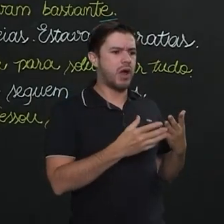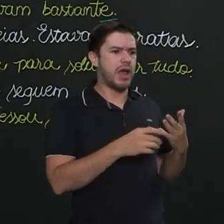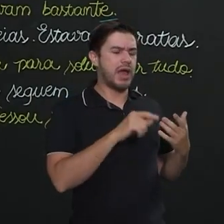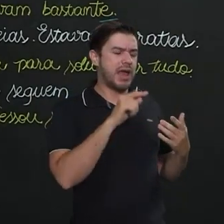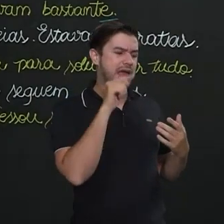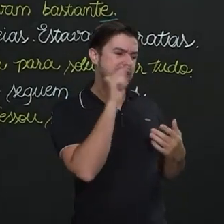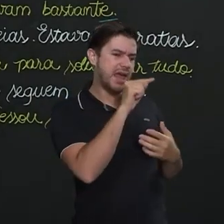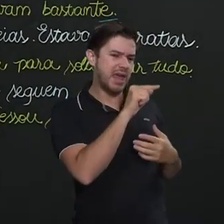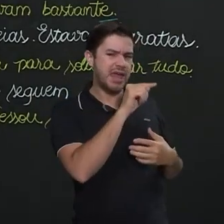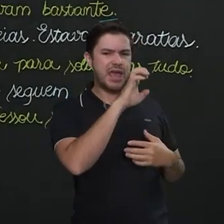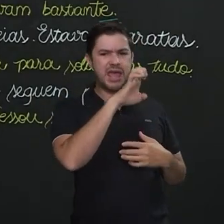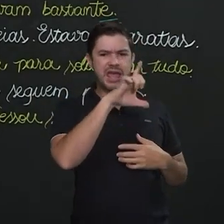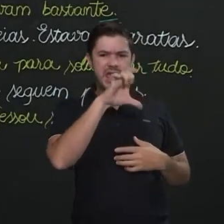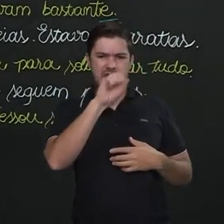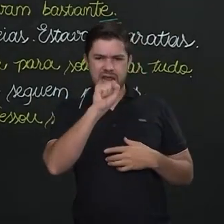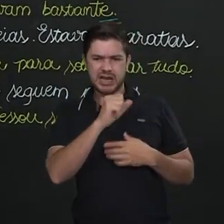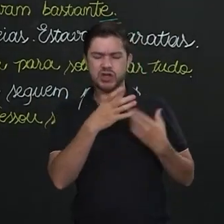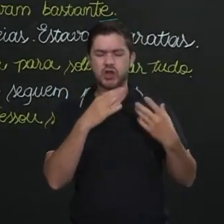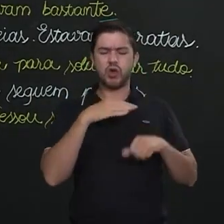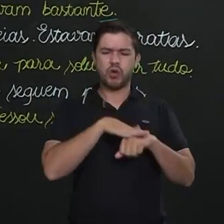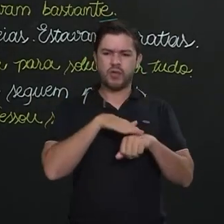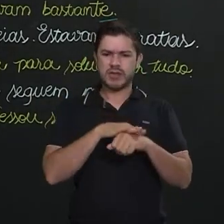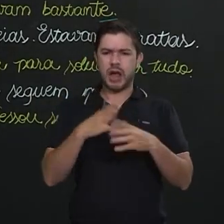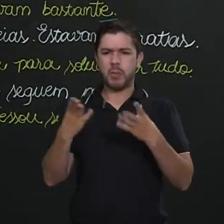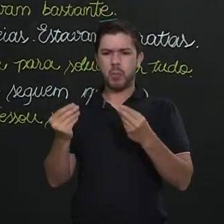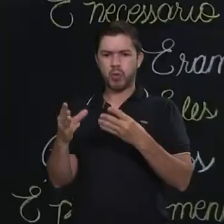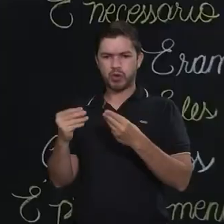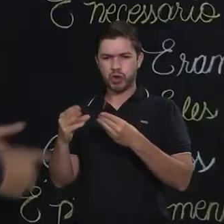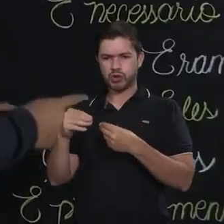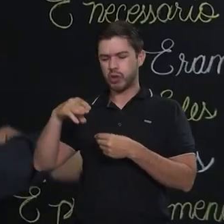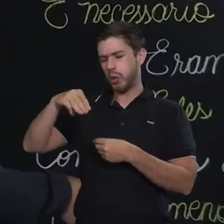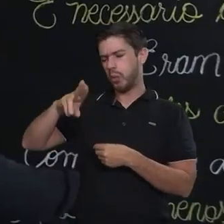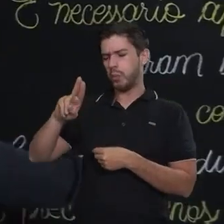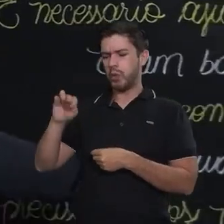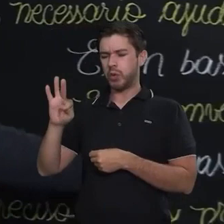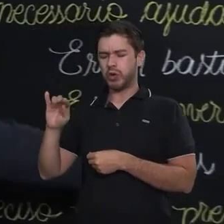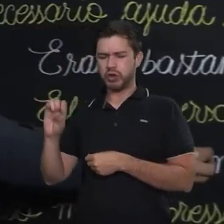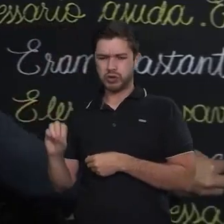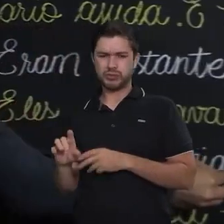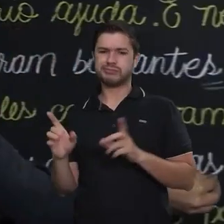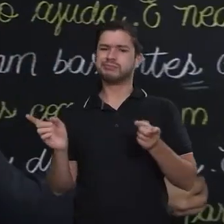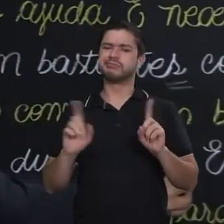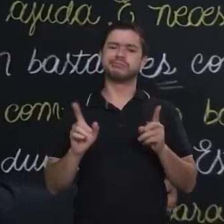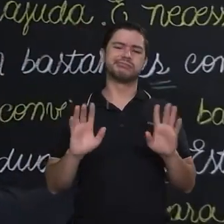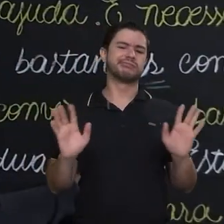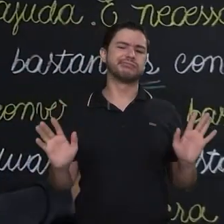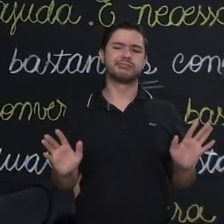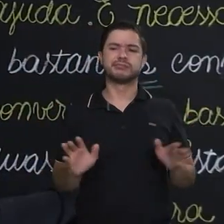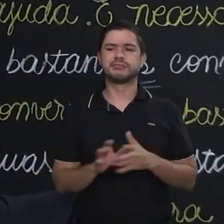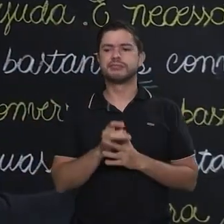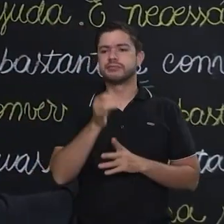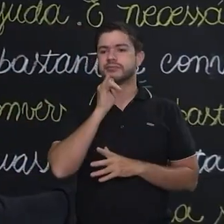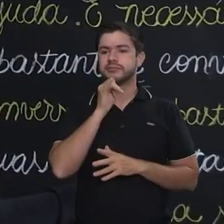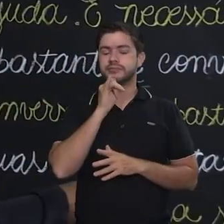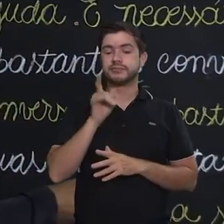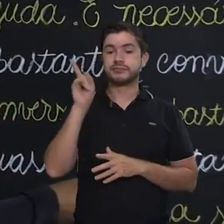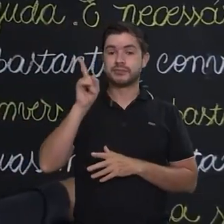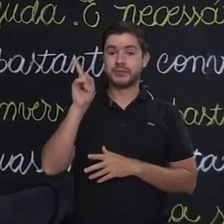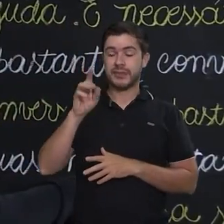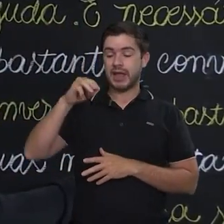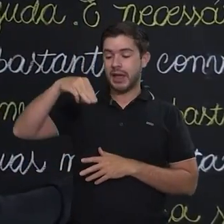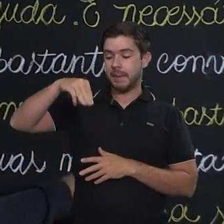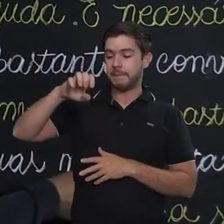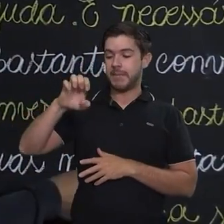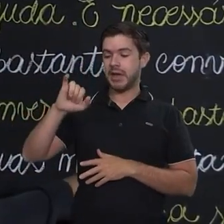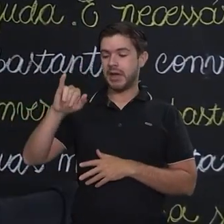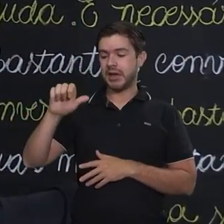essa alteração por conta do advérbio, da função adverbial. Vamos ver o caso aqui agora, olha, de meias. Nesse caso, meias eu estou me referindo à